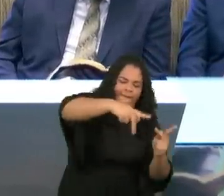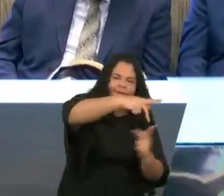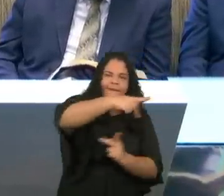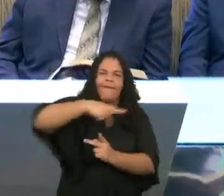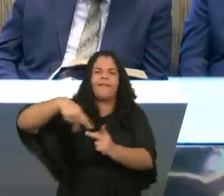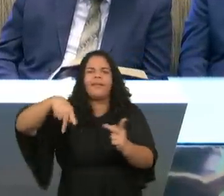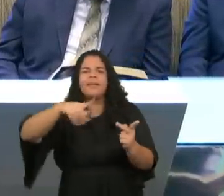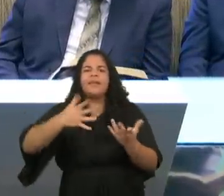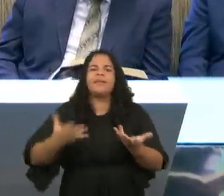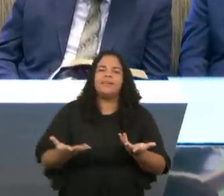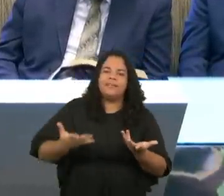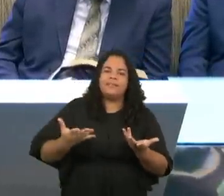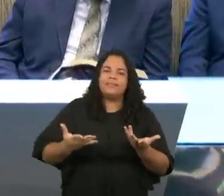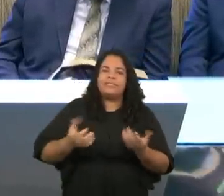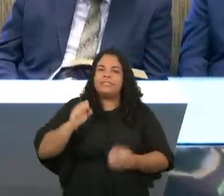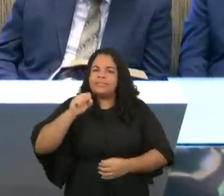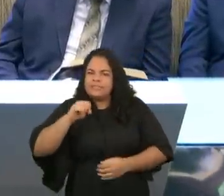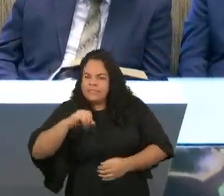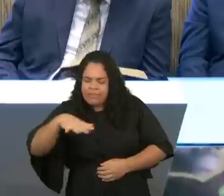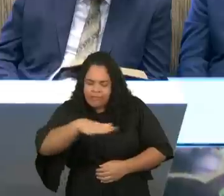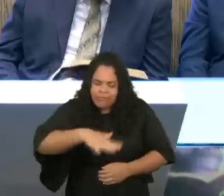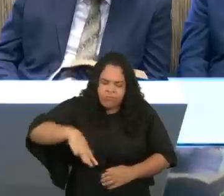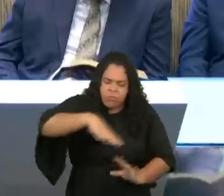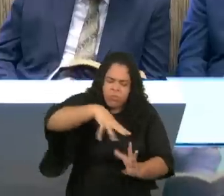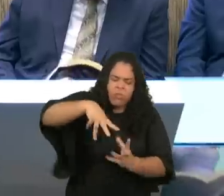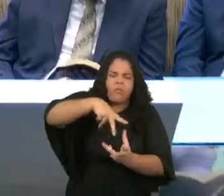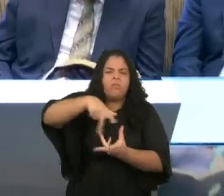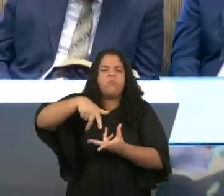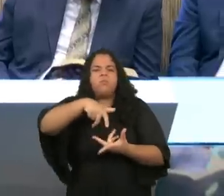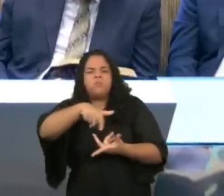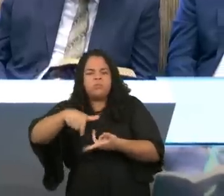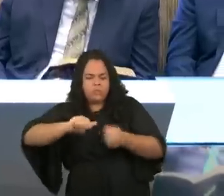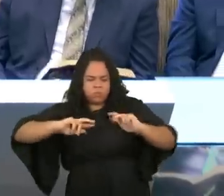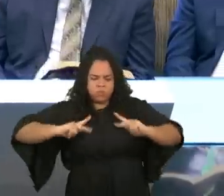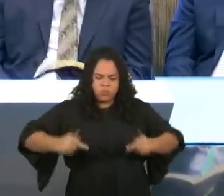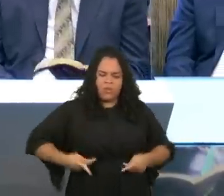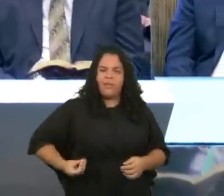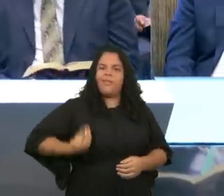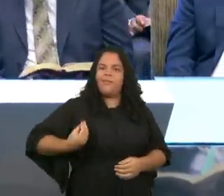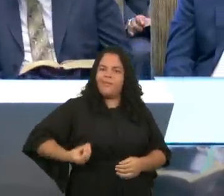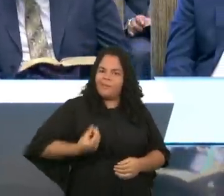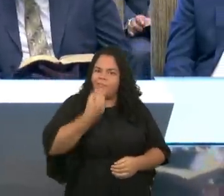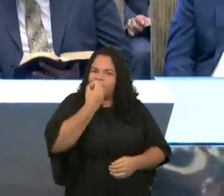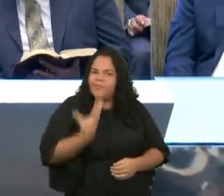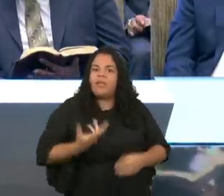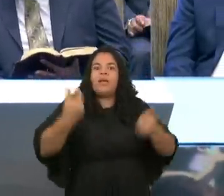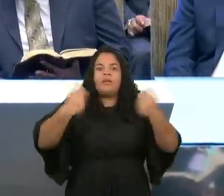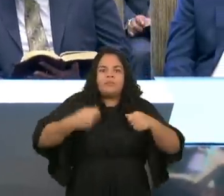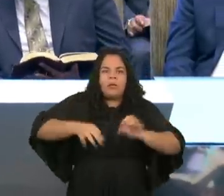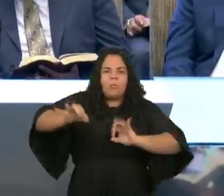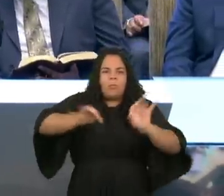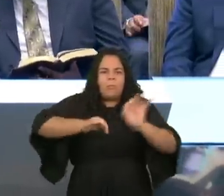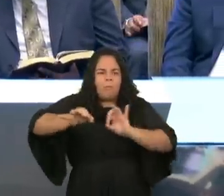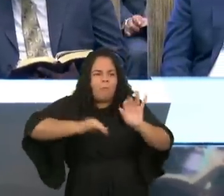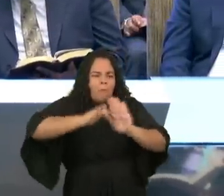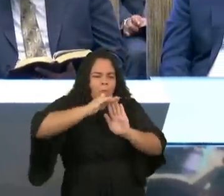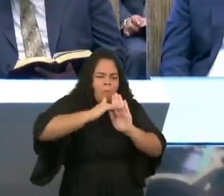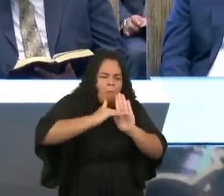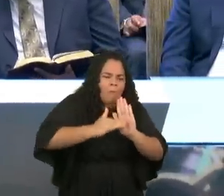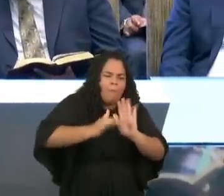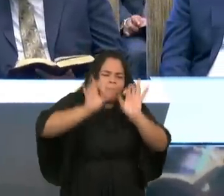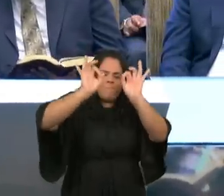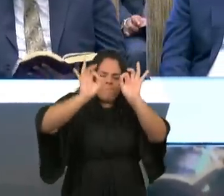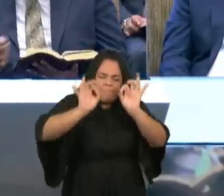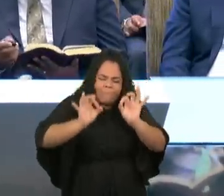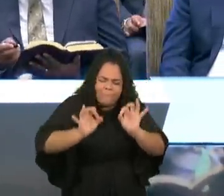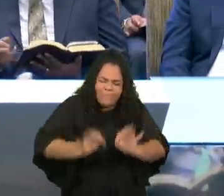uma sincronia perfeita entre a terra e o universo. Esta sincronia é chamada, dizem